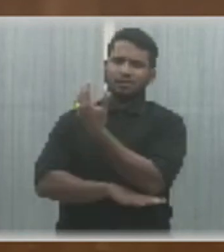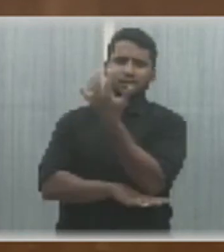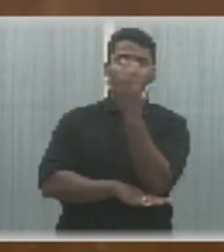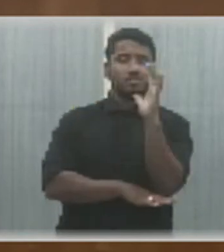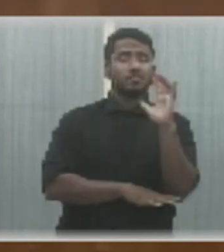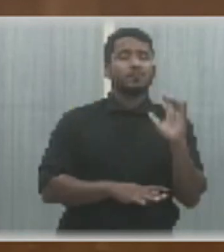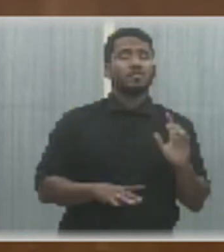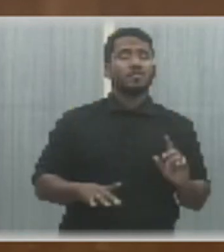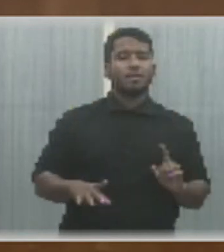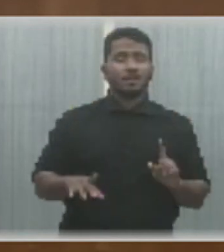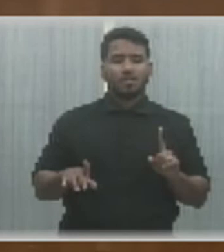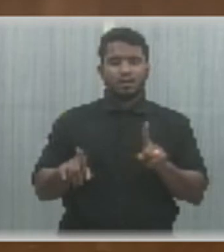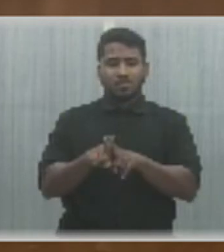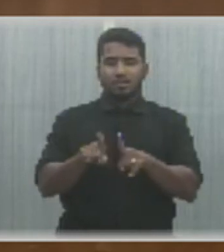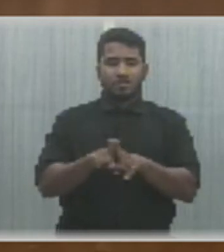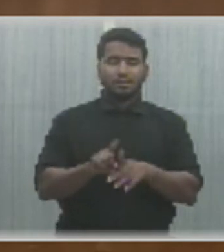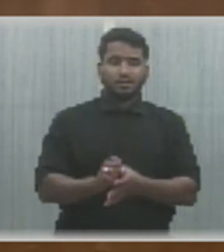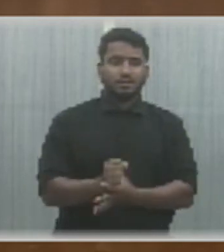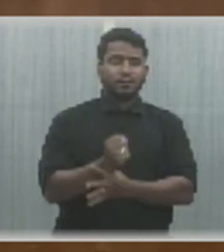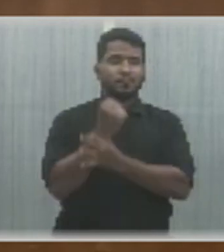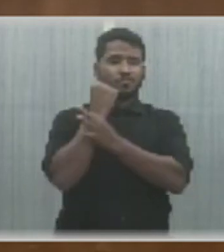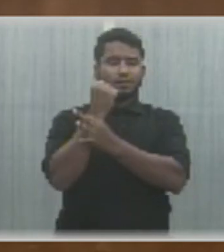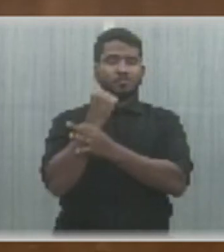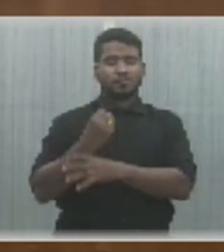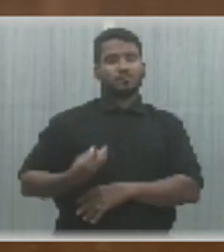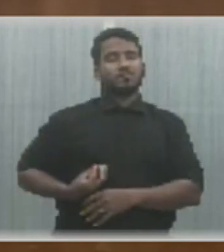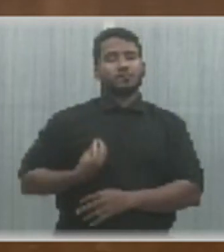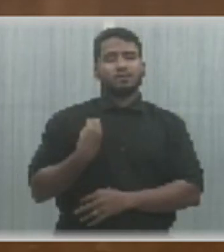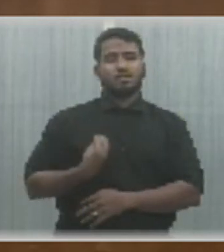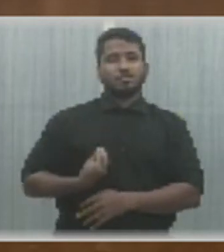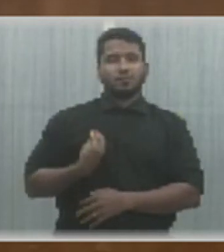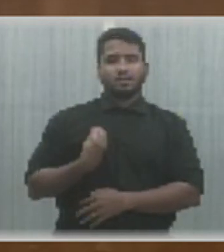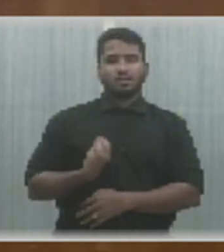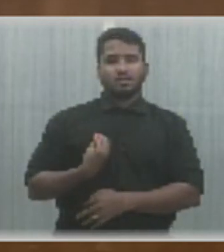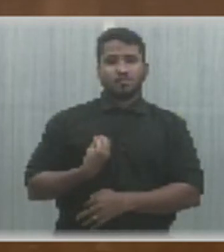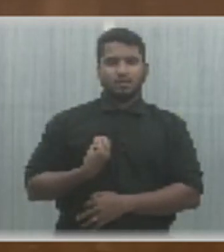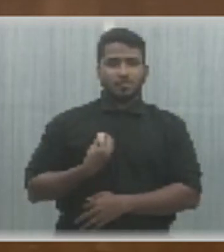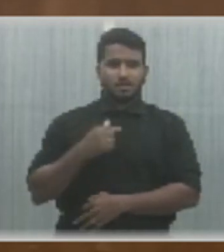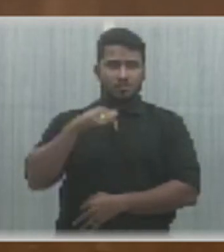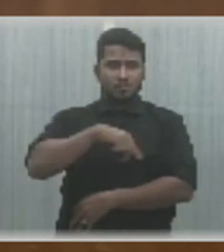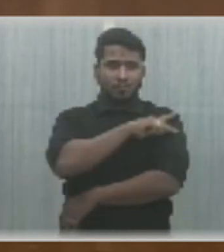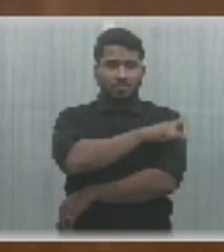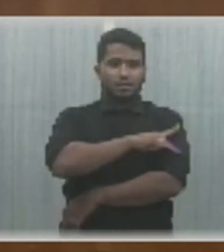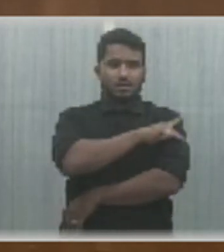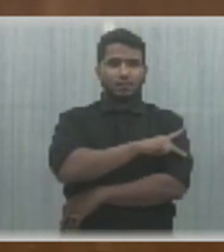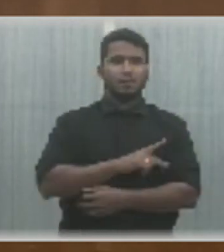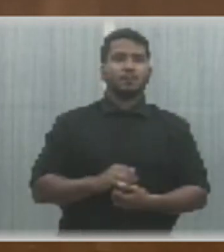que assegura a participação do Piauí